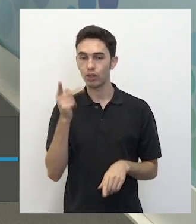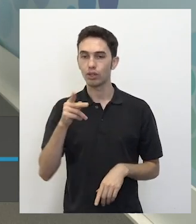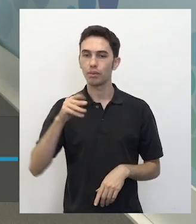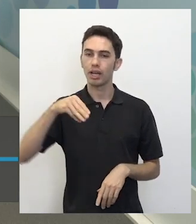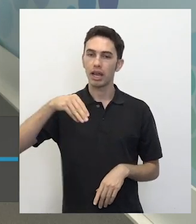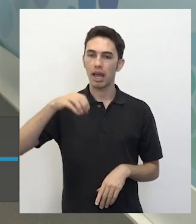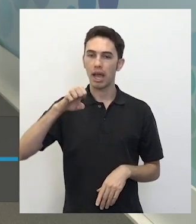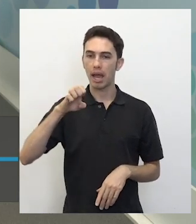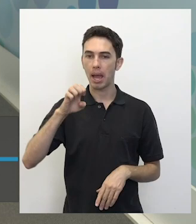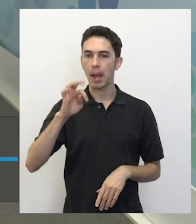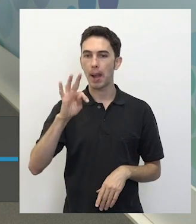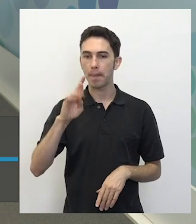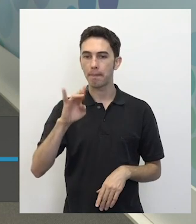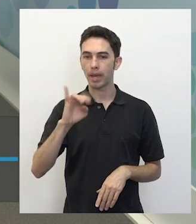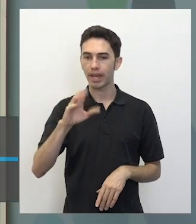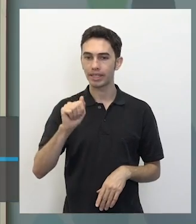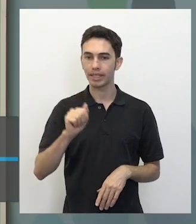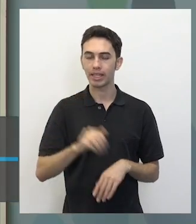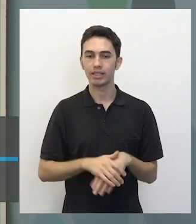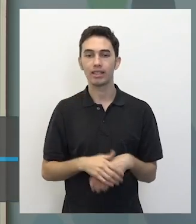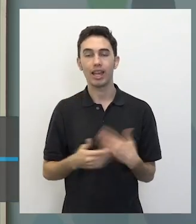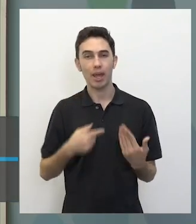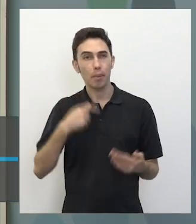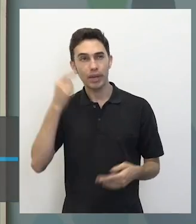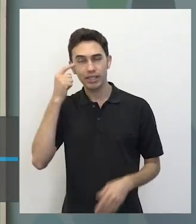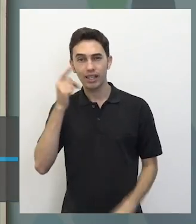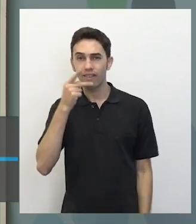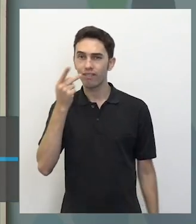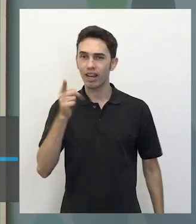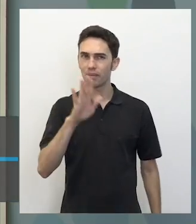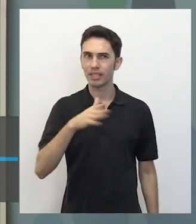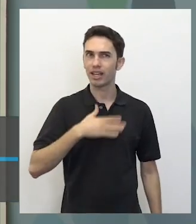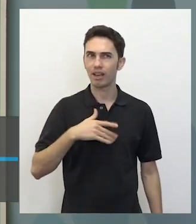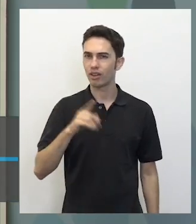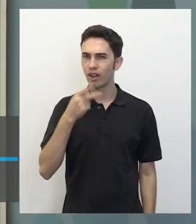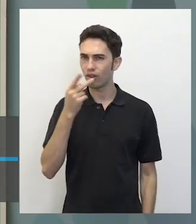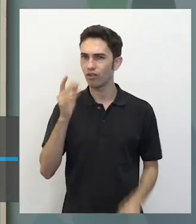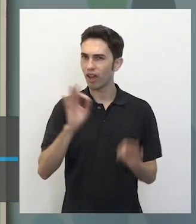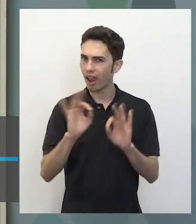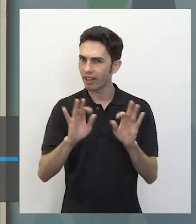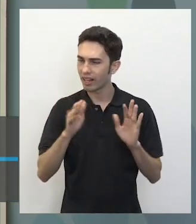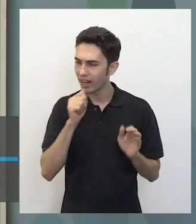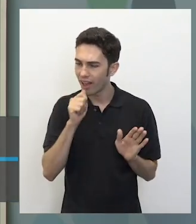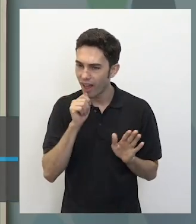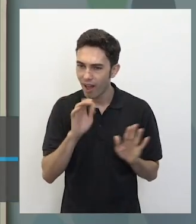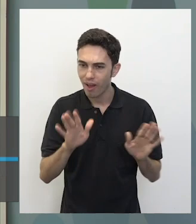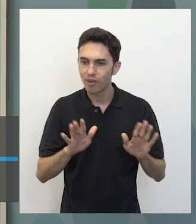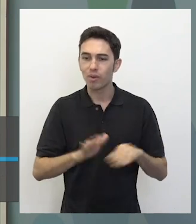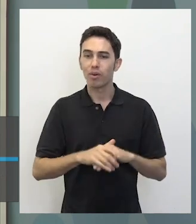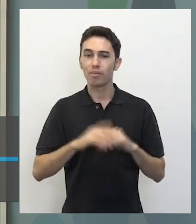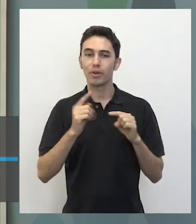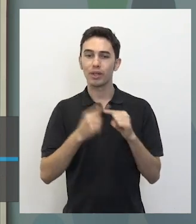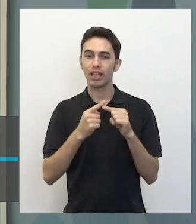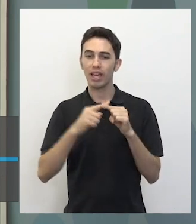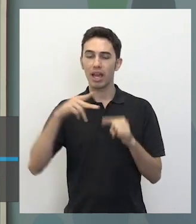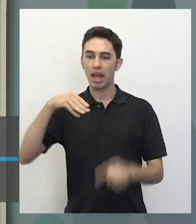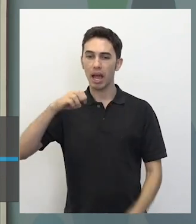eles, verdade. Né? Eu pensei em falar, mas falei, não vou me arriscar por enquanto, né, porque a